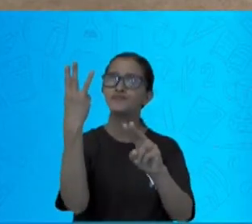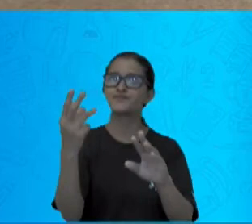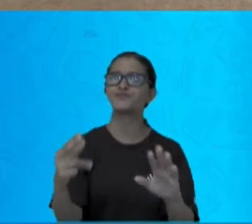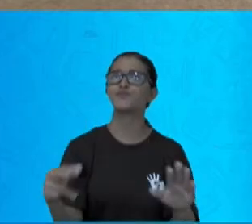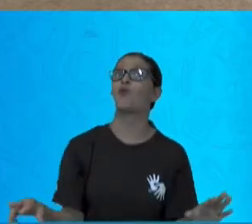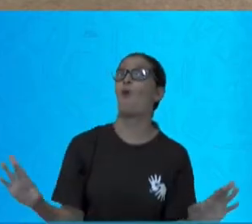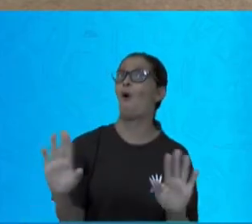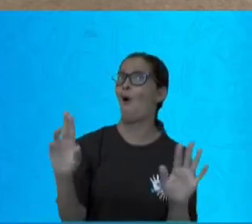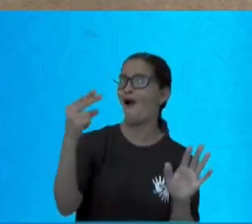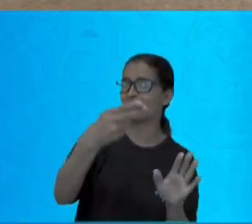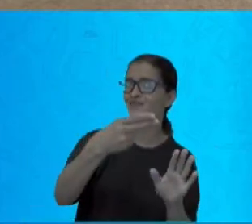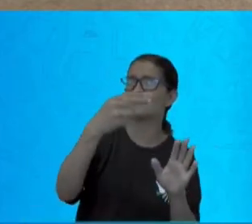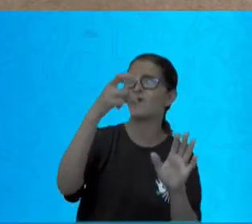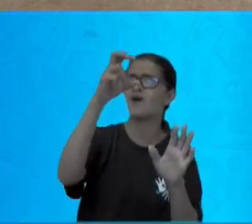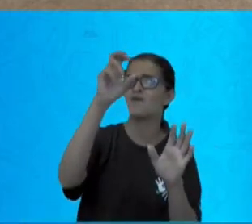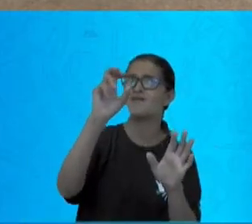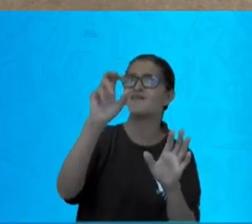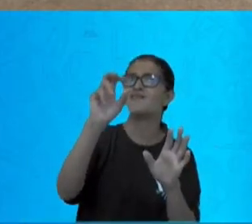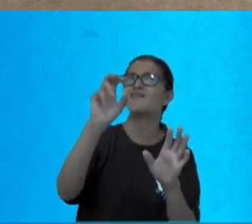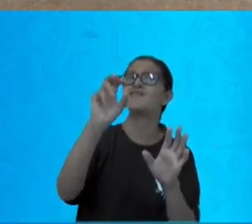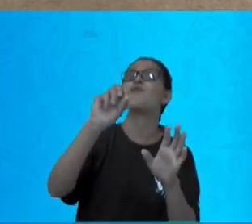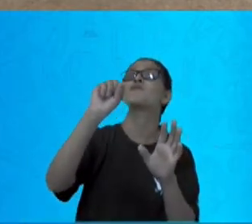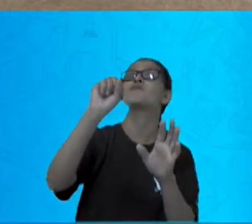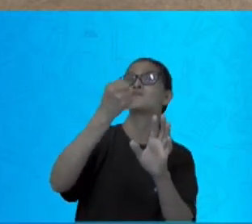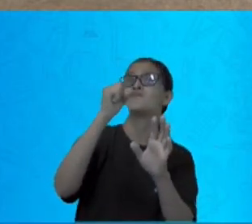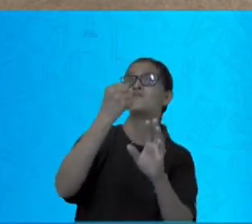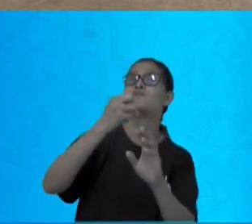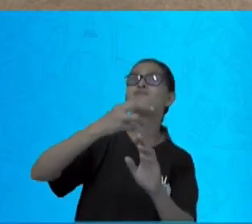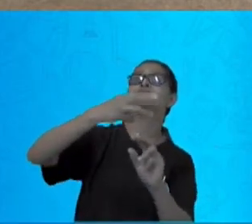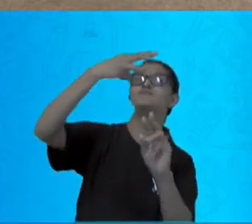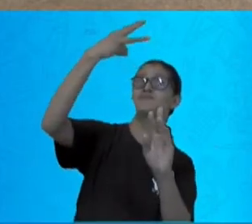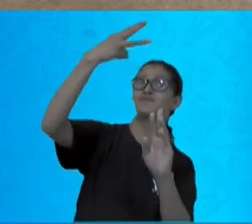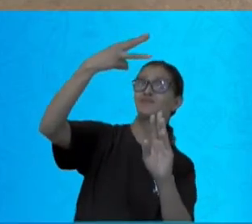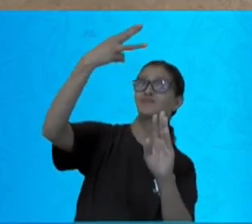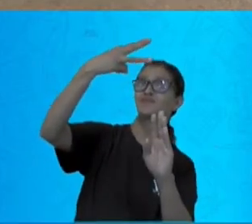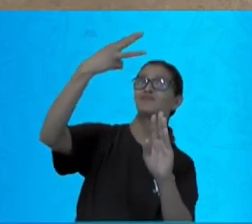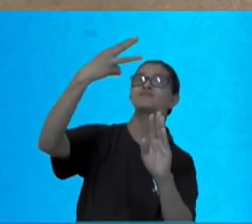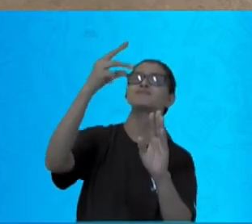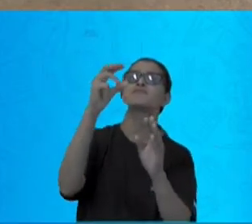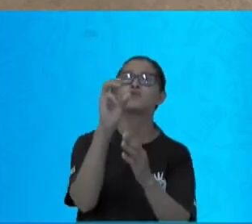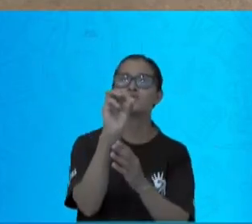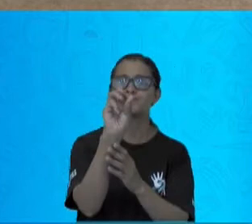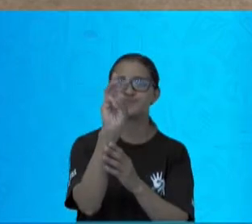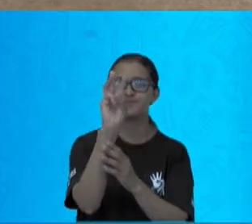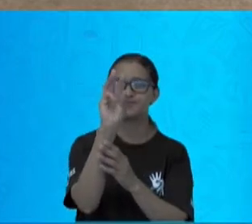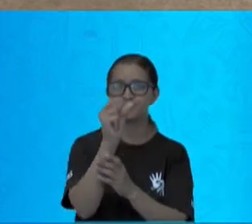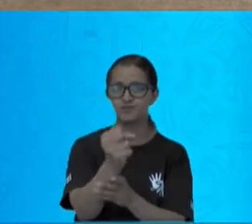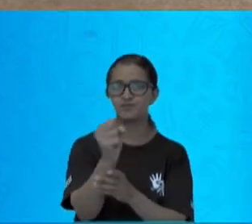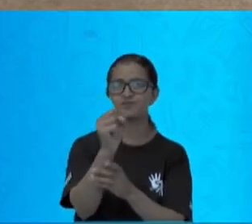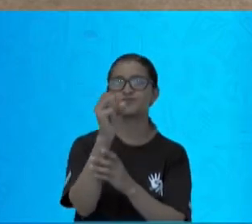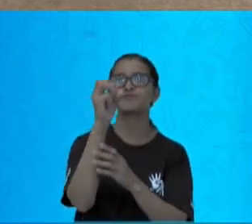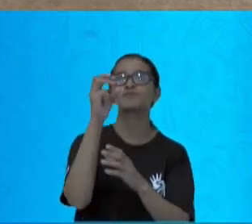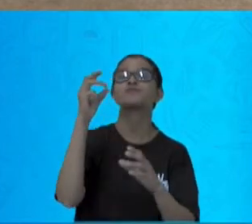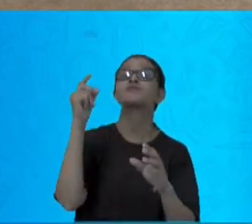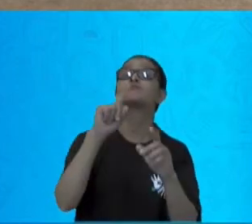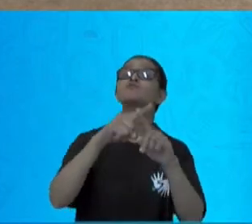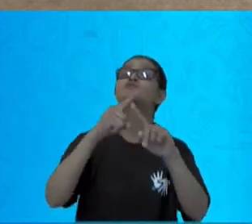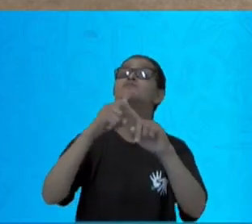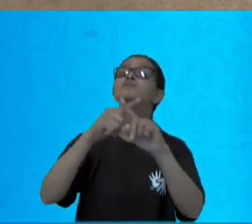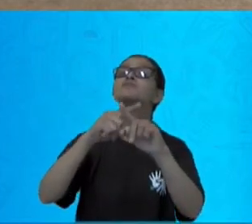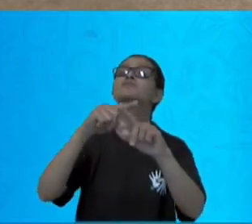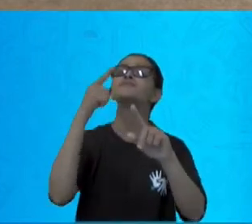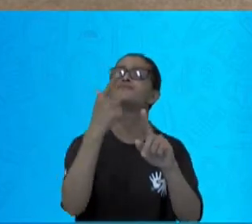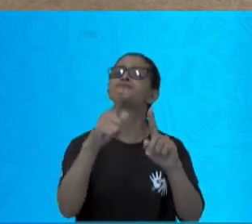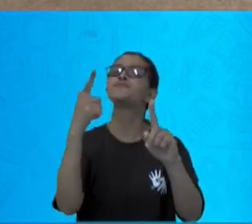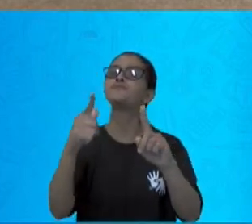O professor também erra. Então, eu tenho 8 ao cubo. 8 vezes 8 vezes 8. 8 vezes 8, 64.